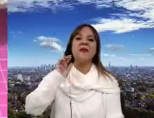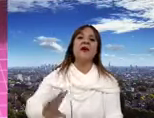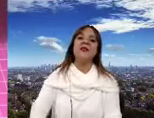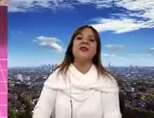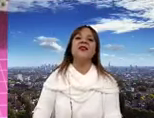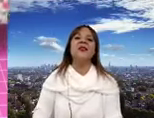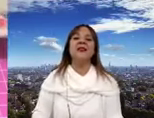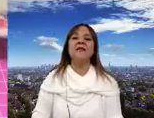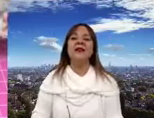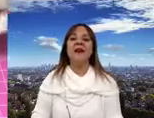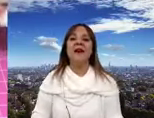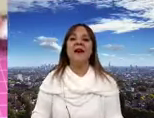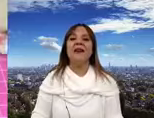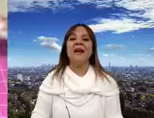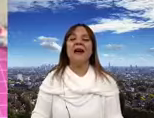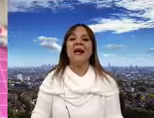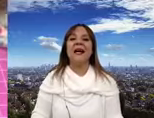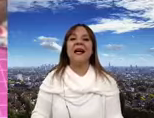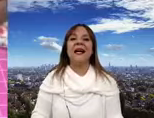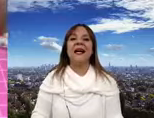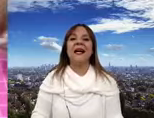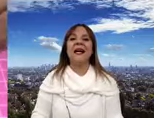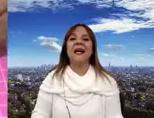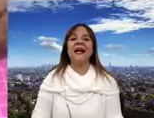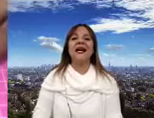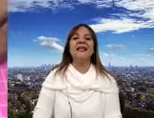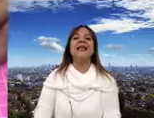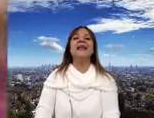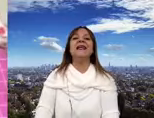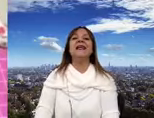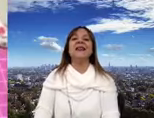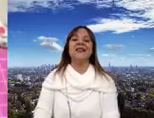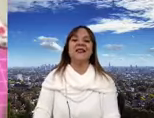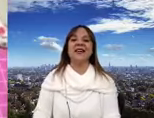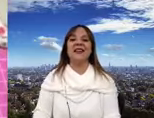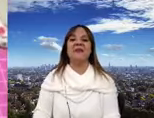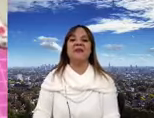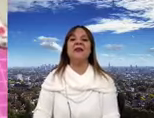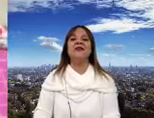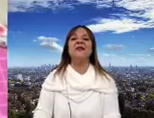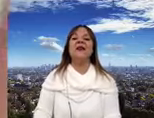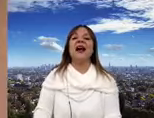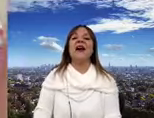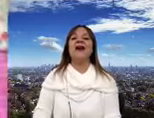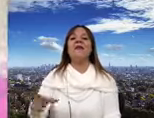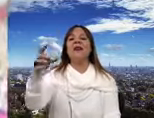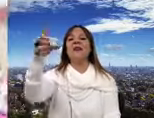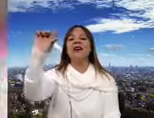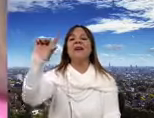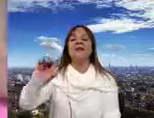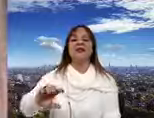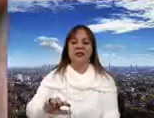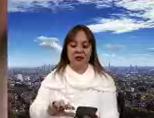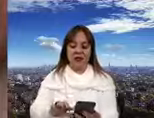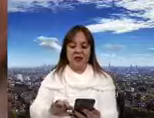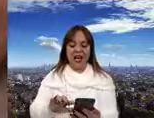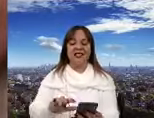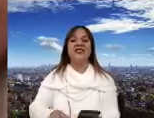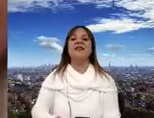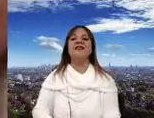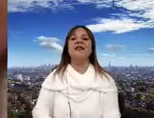Pronto? Terminou? Pronto. É um. Terminou, Terminou. É isso. Ai, que lindo, gente. Pronto. Ó, muda a câmera de novo. A gente